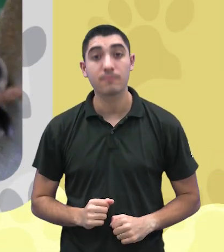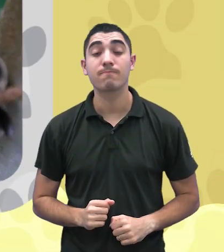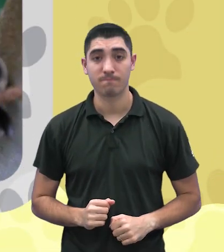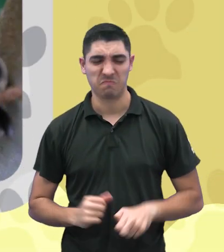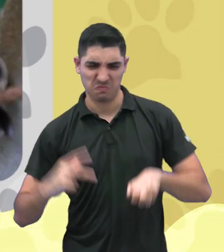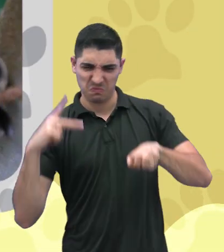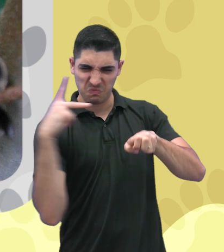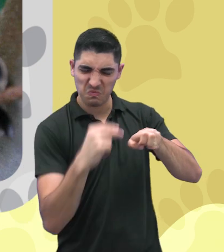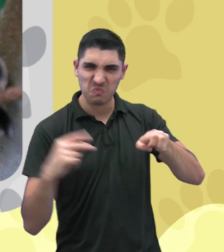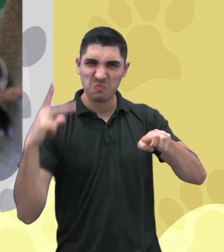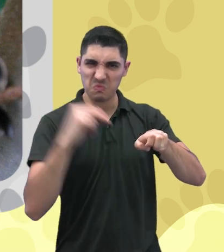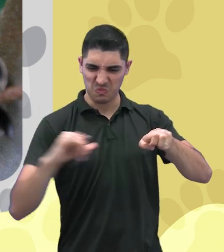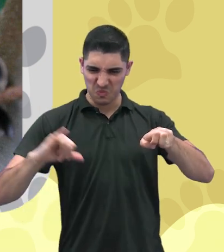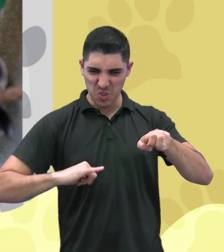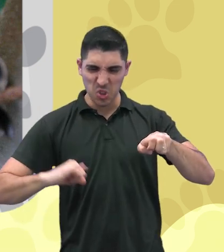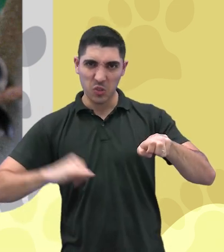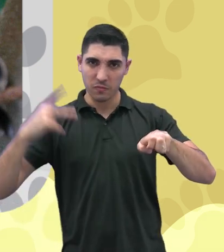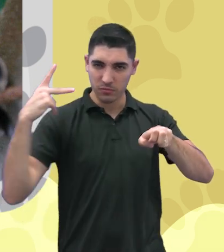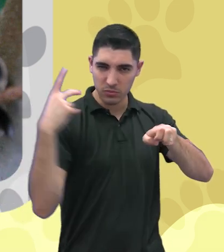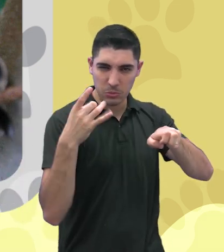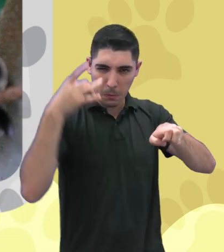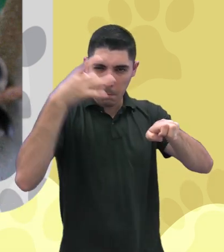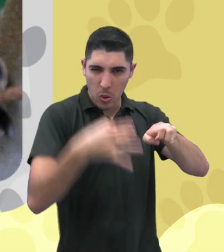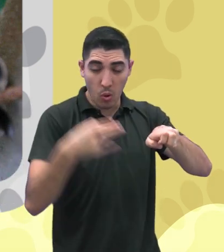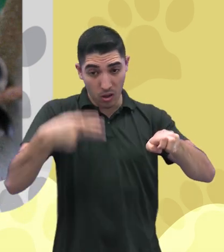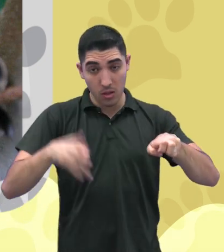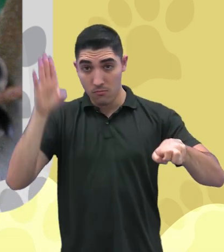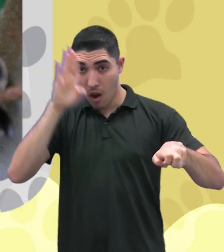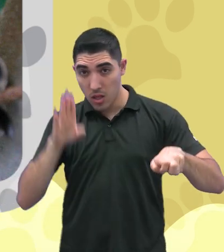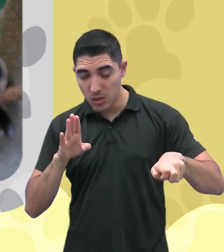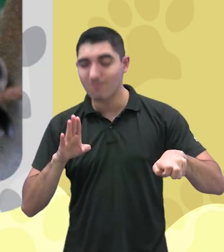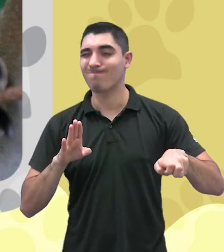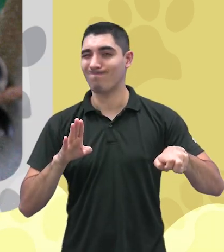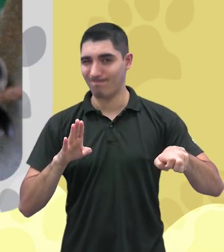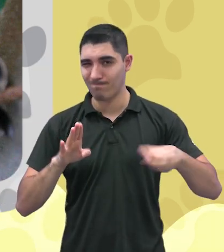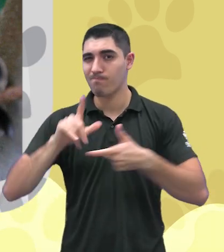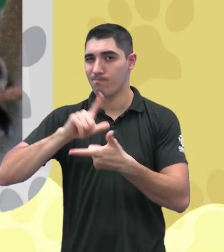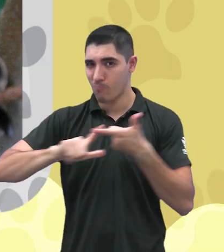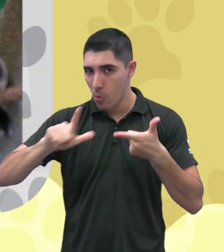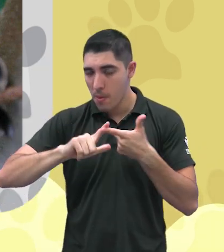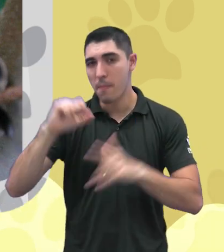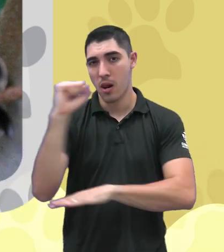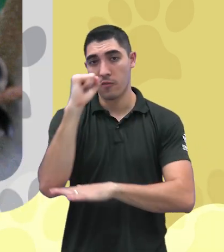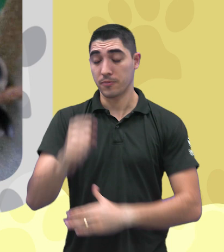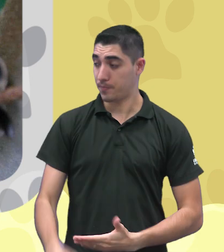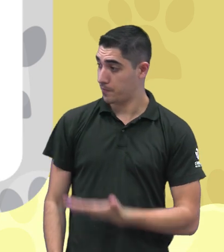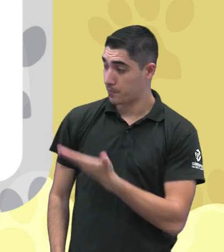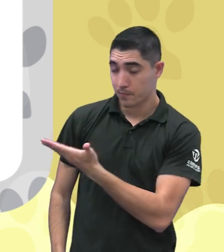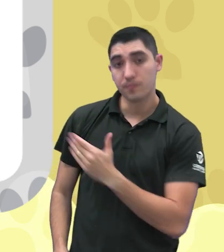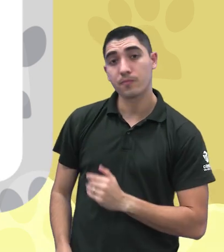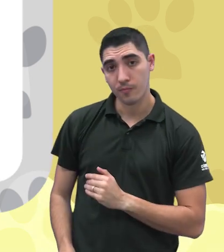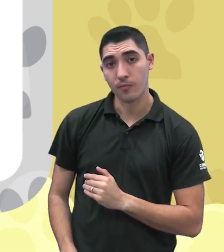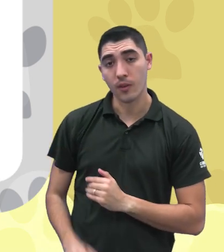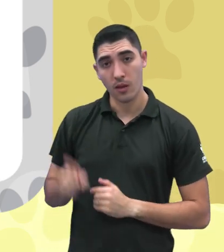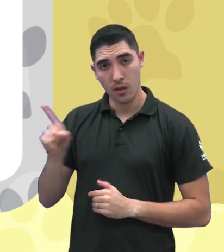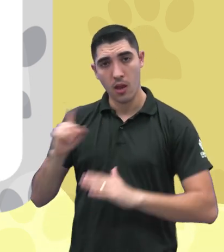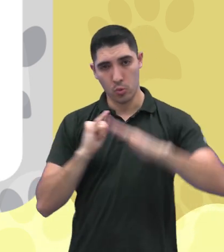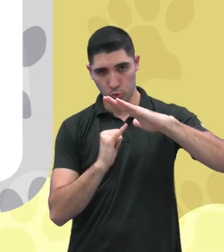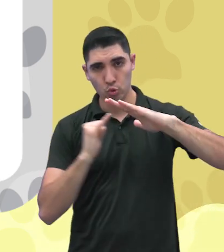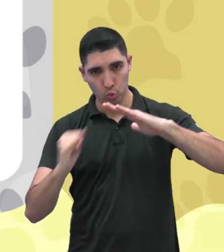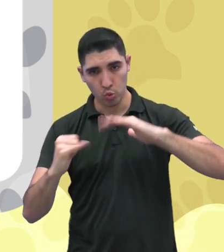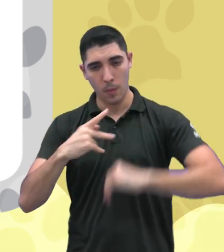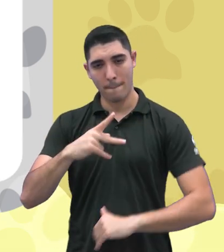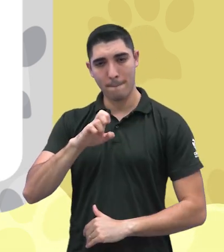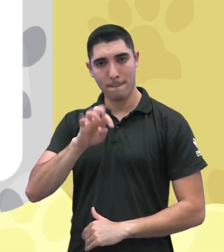O cenário de maus tratos e de abandono de animais no nosso país é um problema bem grave, viu? Segundo dados do